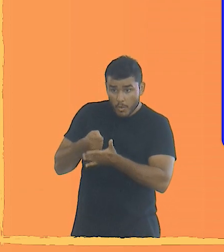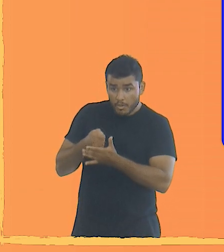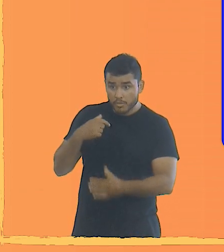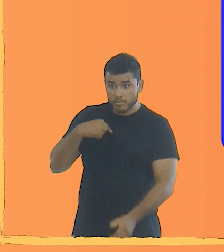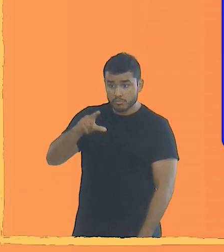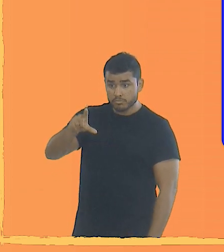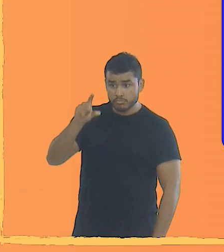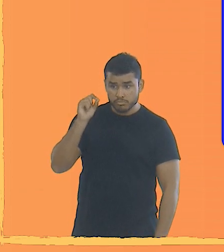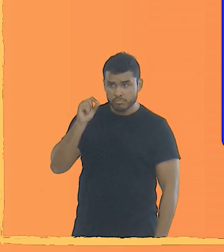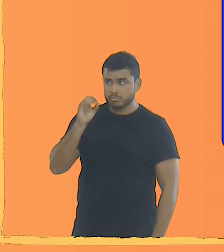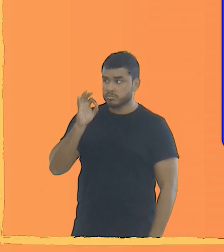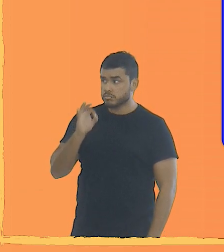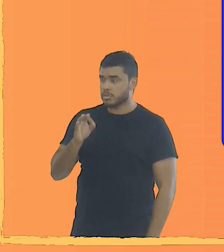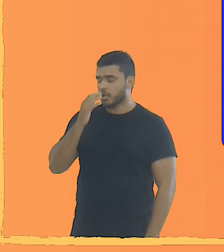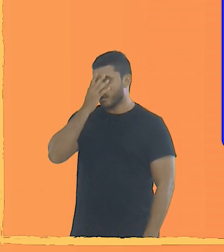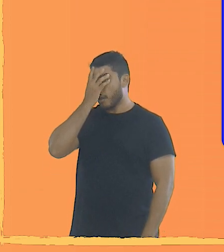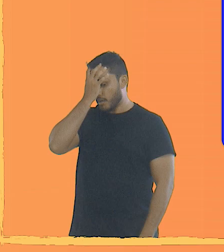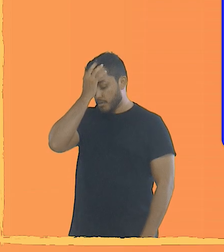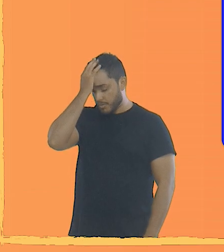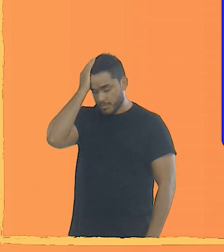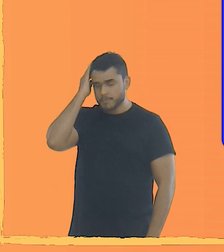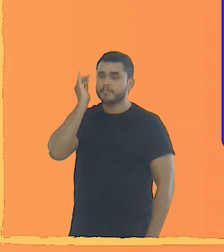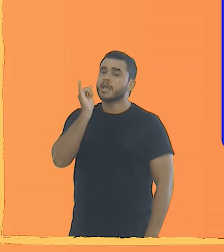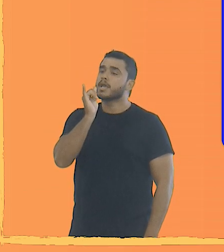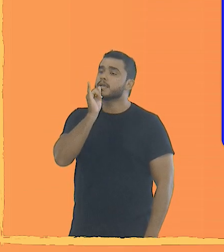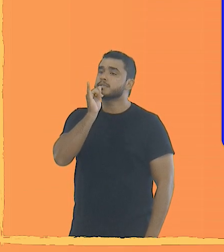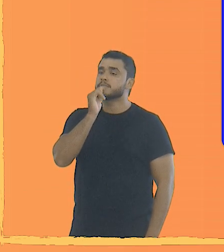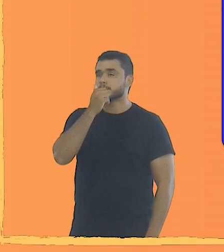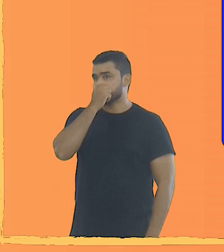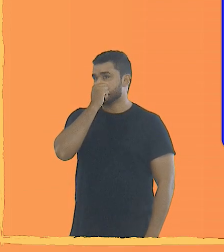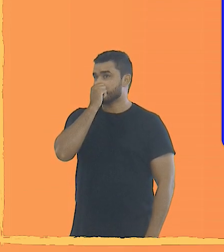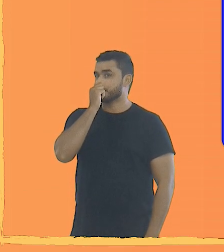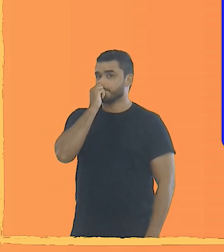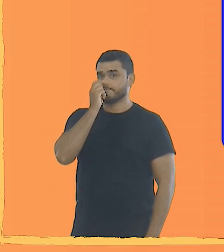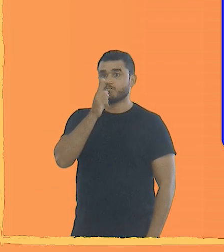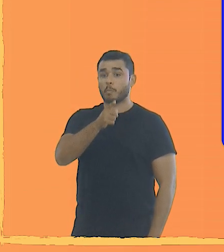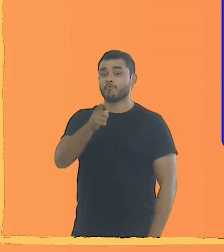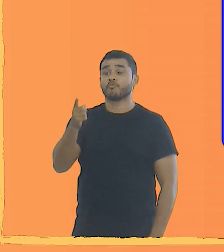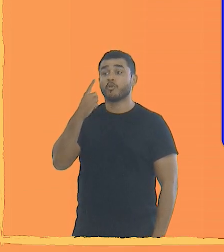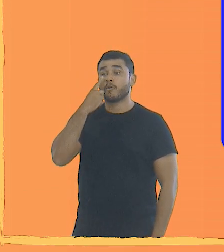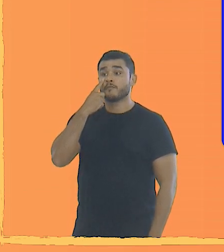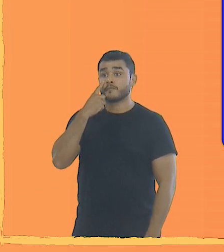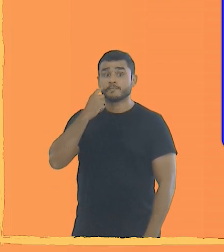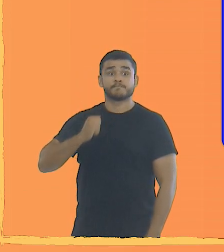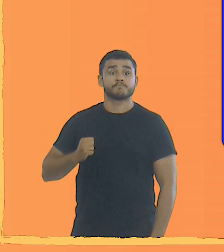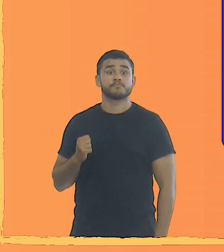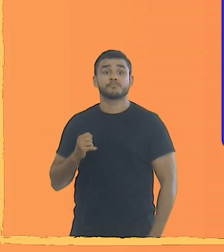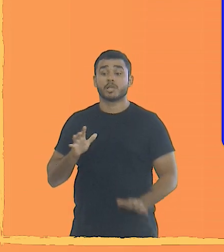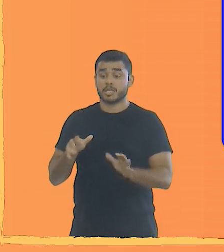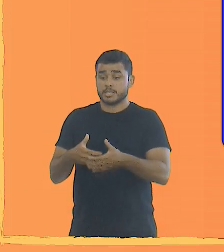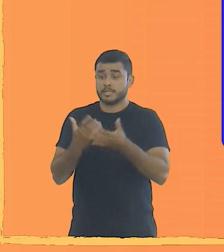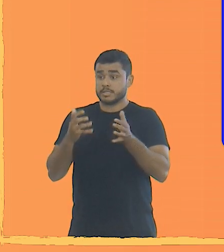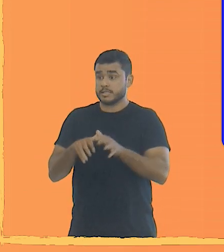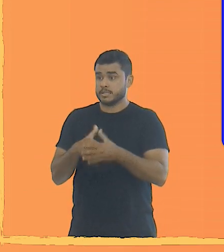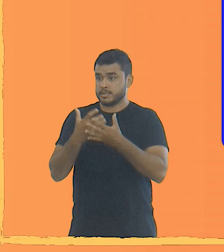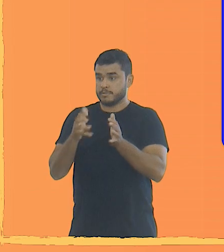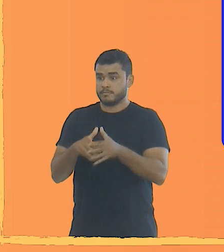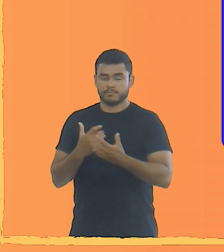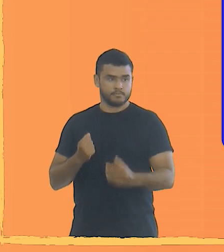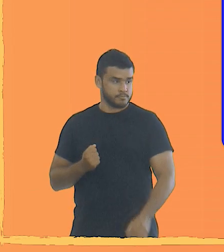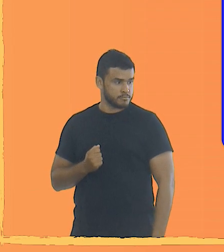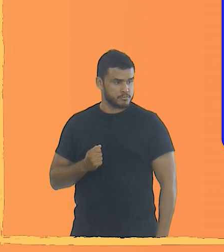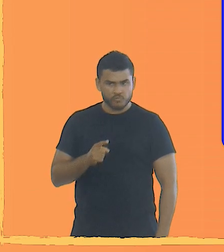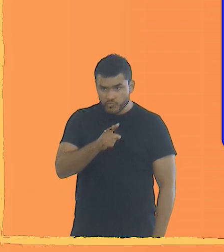escolher? Não. Então, se alguém chegar para você e disser o seguinte, ó, olha aí o cardápio de salada, certo? Você não